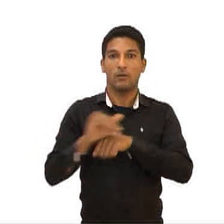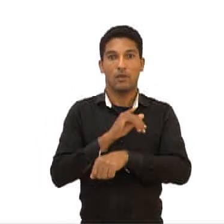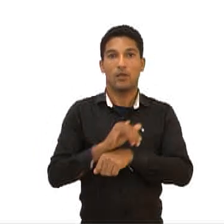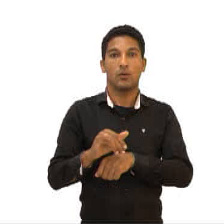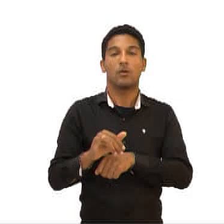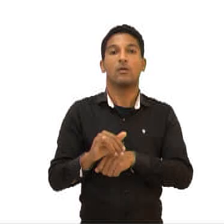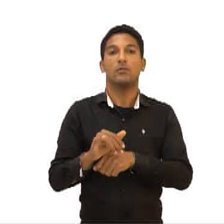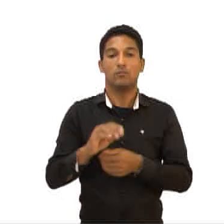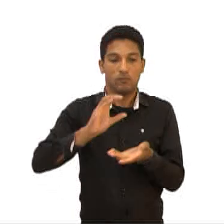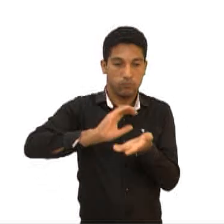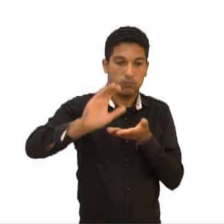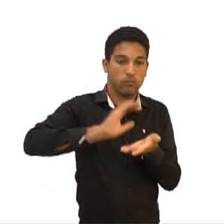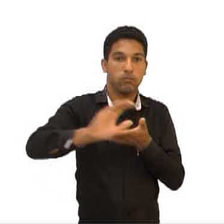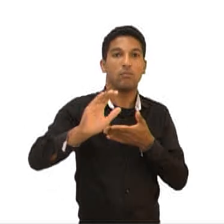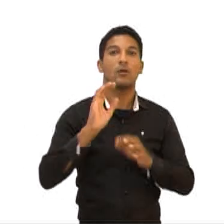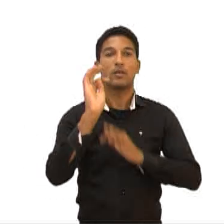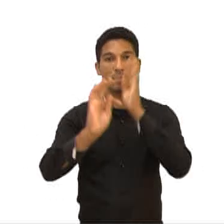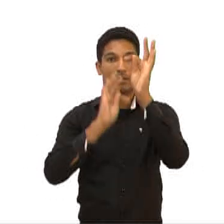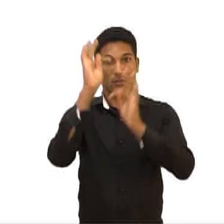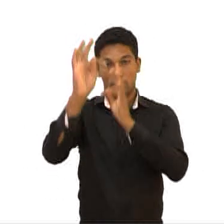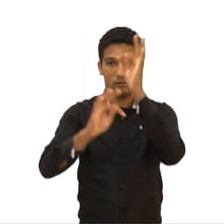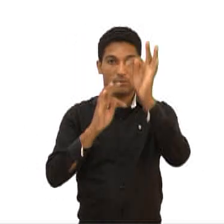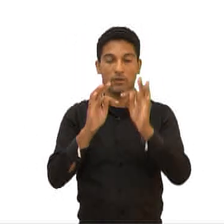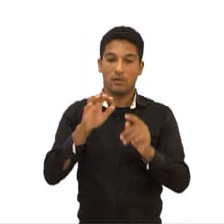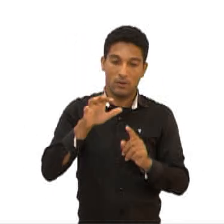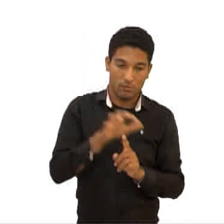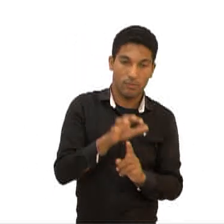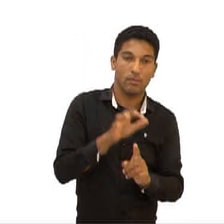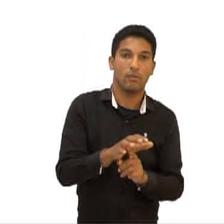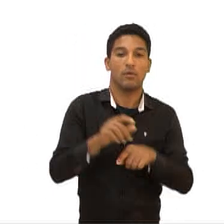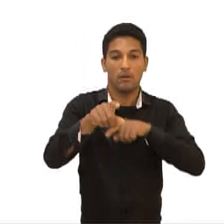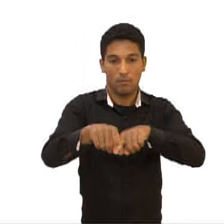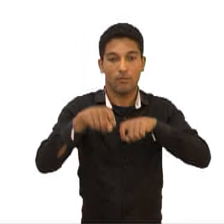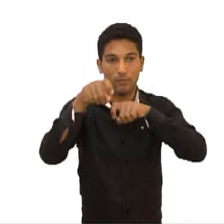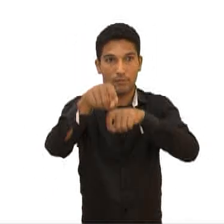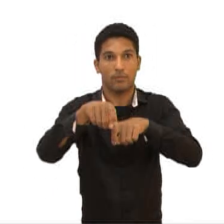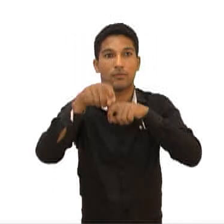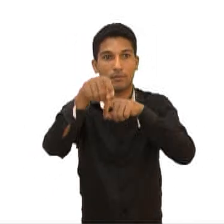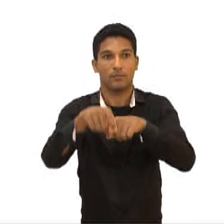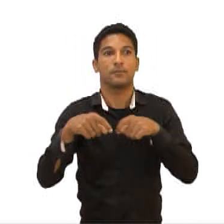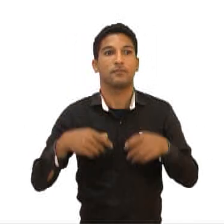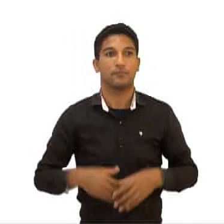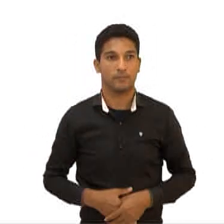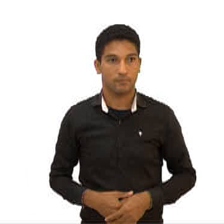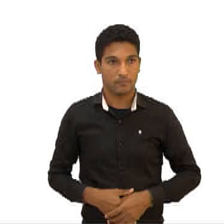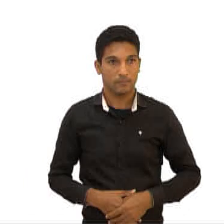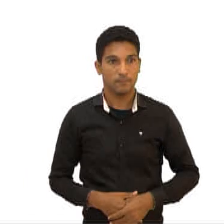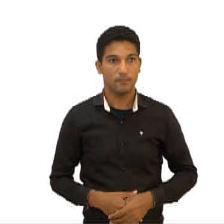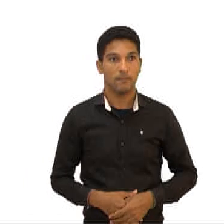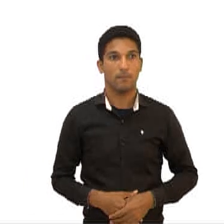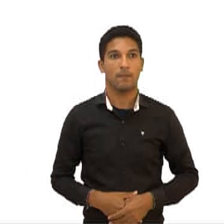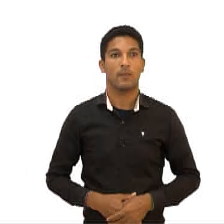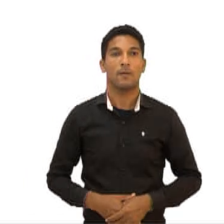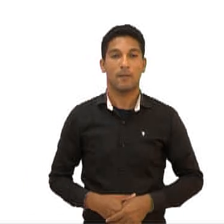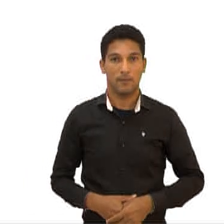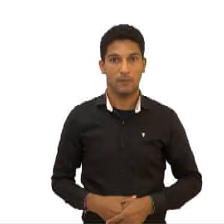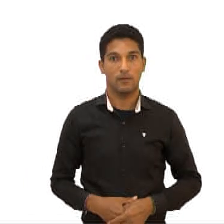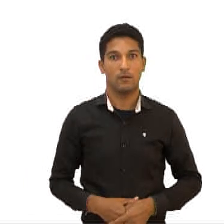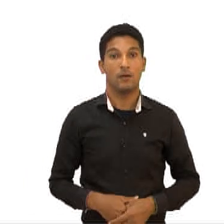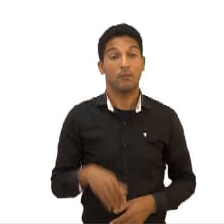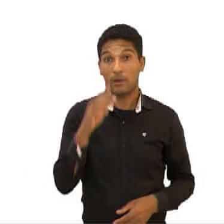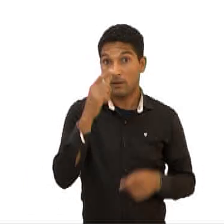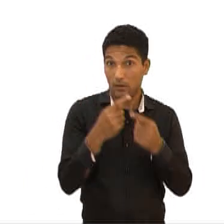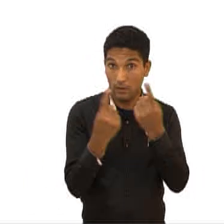ao meio ambiente, né, otimizar esse processo, mesmo com a Revolução Verde, a China ainda não tem, a Índia,